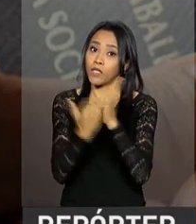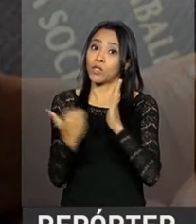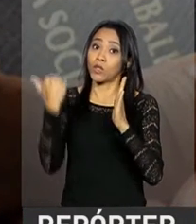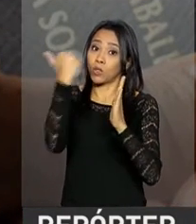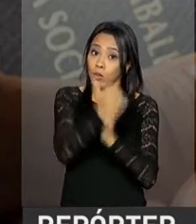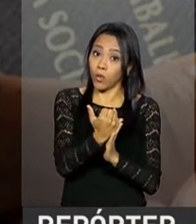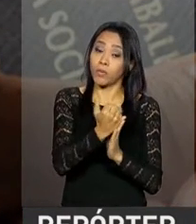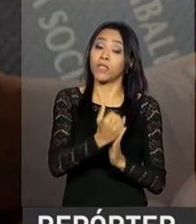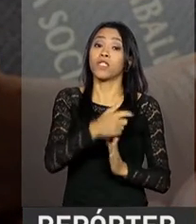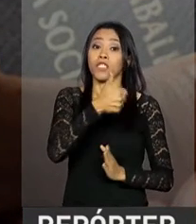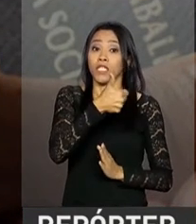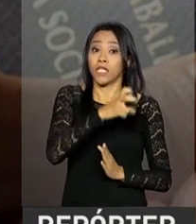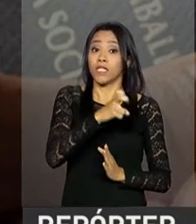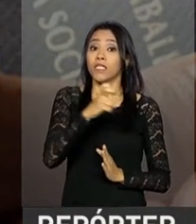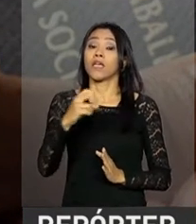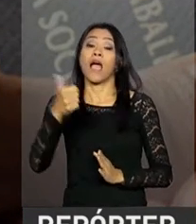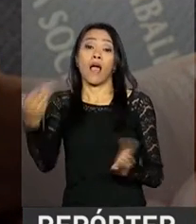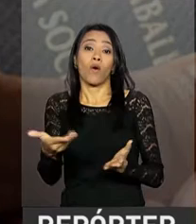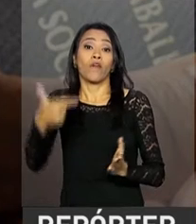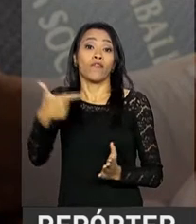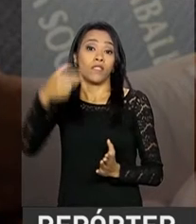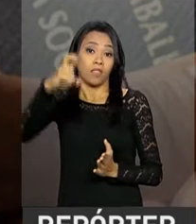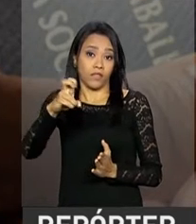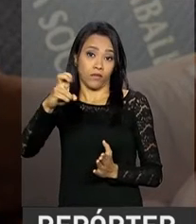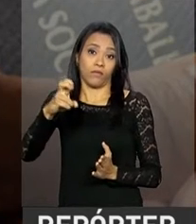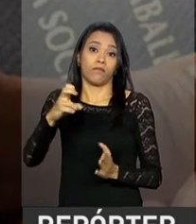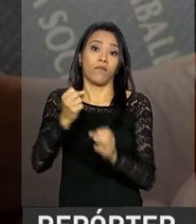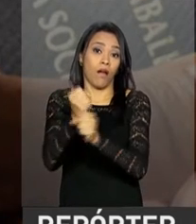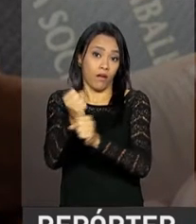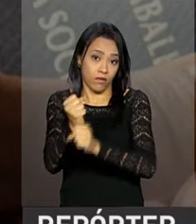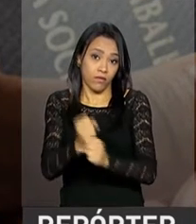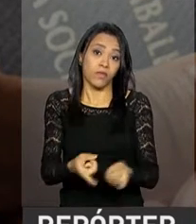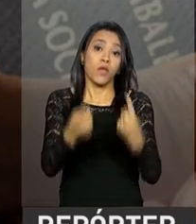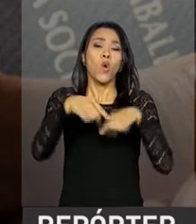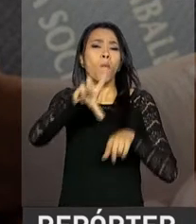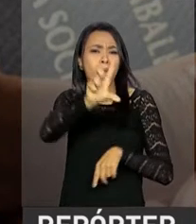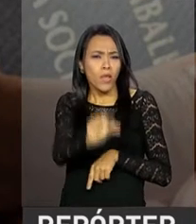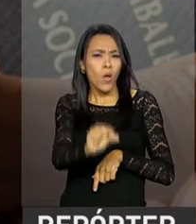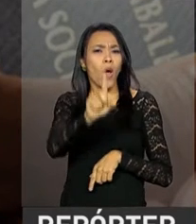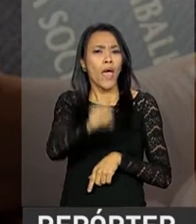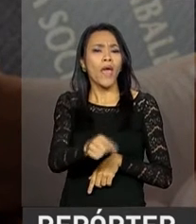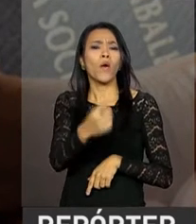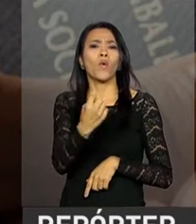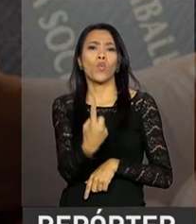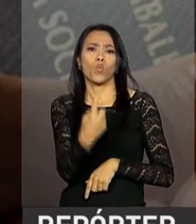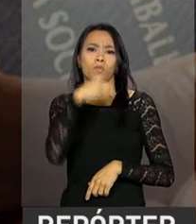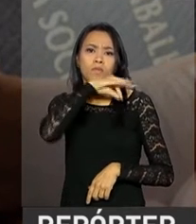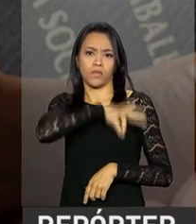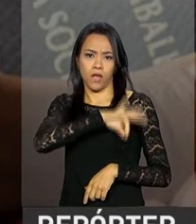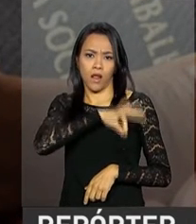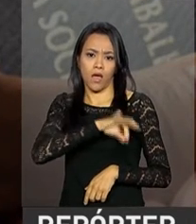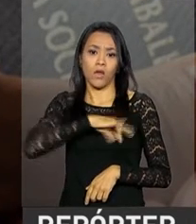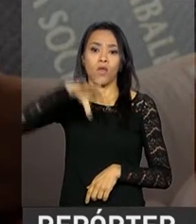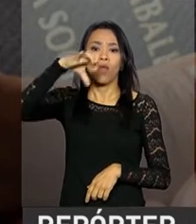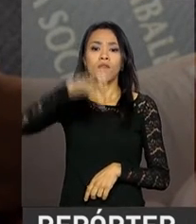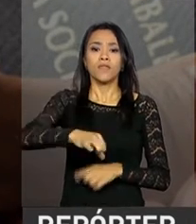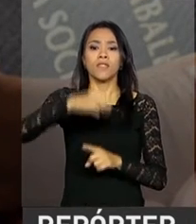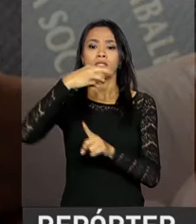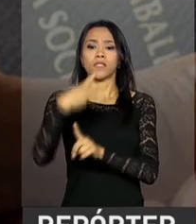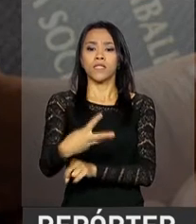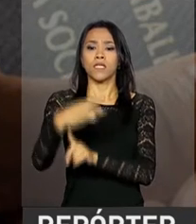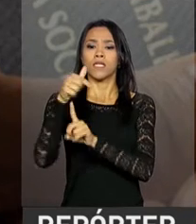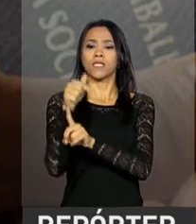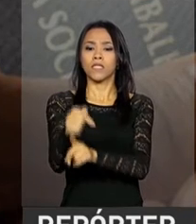15 para 25 anos o menor benefício continua sendo o salário mínimo atualmente de novecentos e trinta e sete